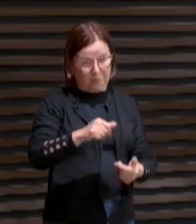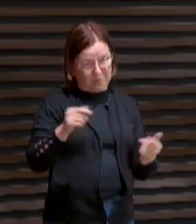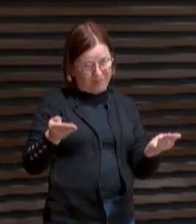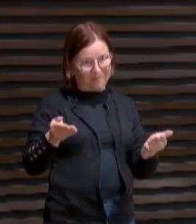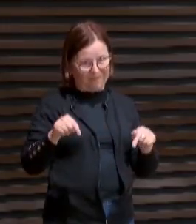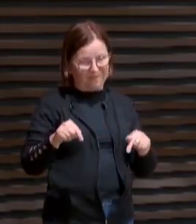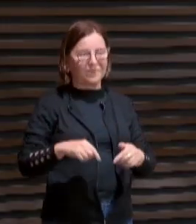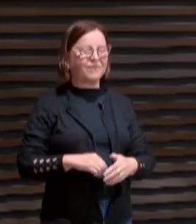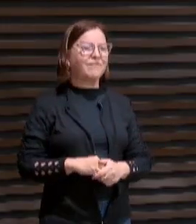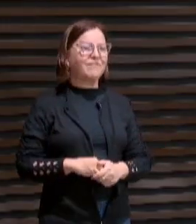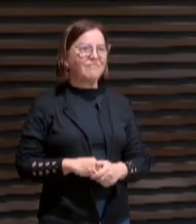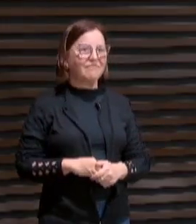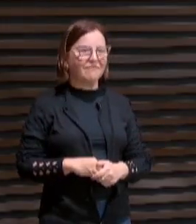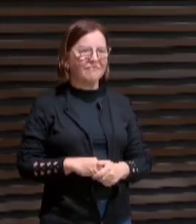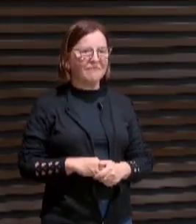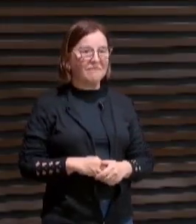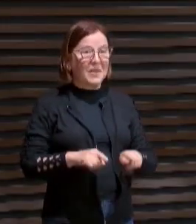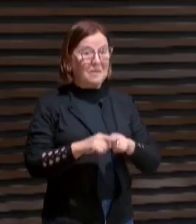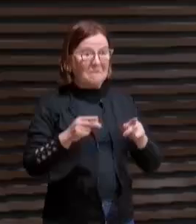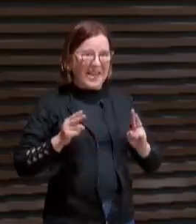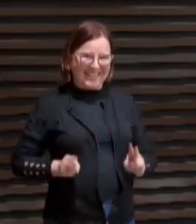Meus irmãos, vamos em frente.